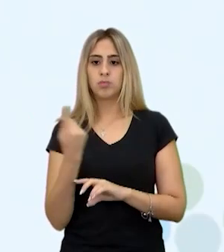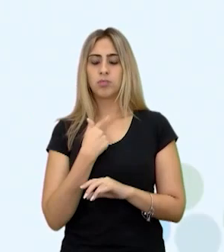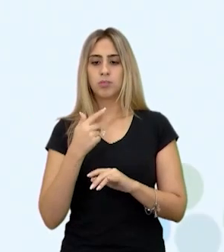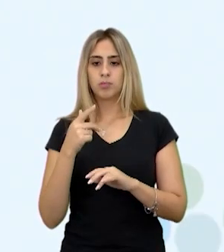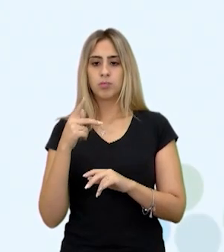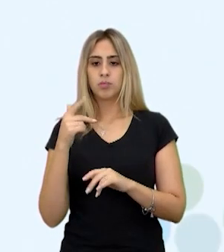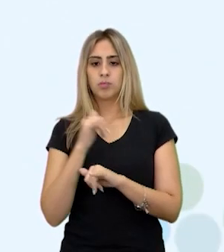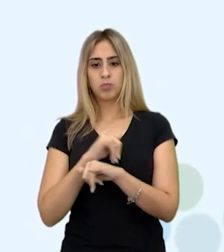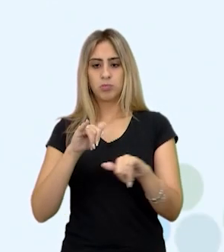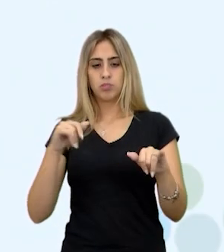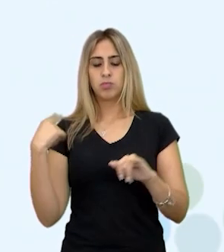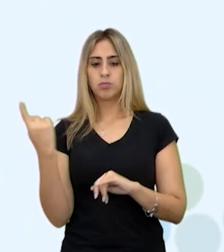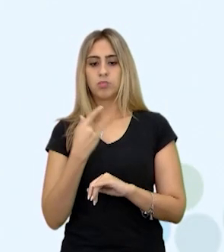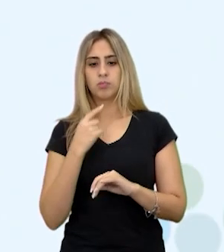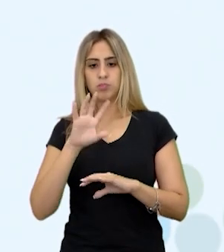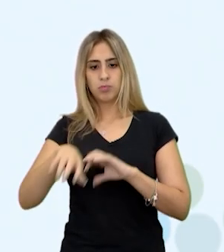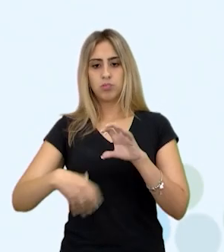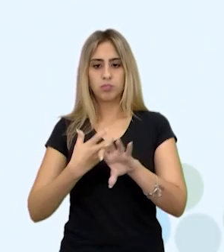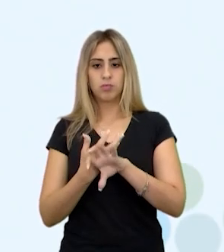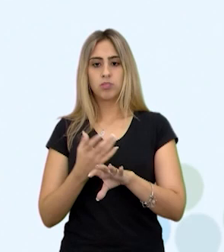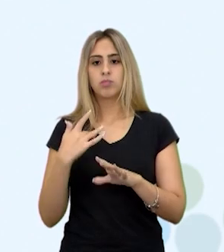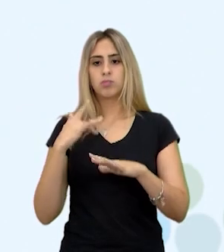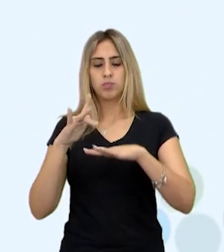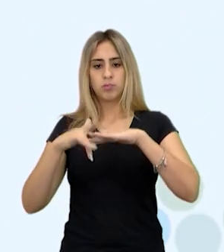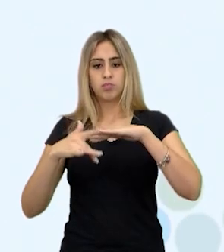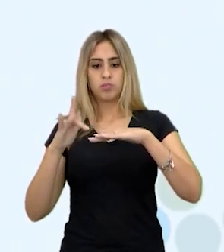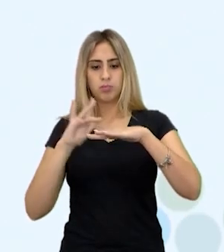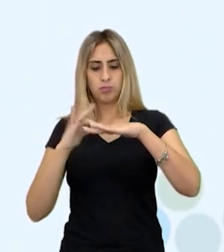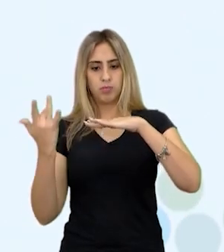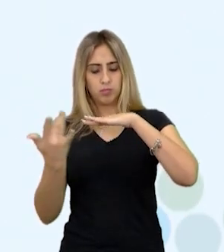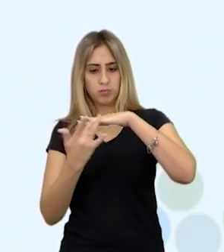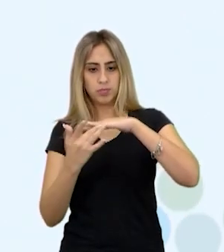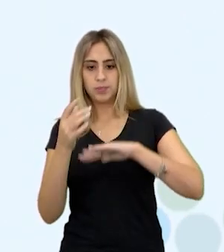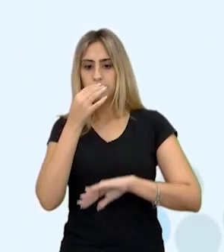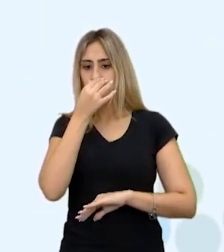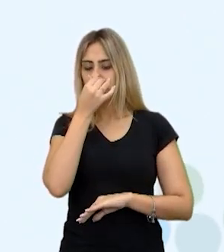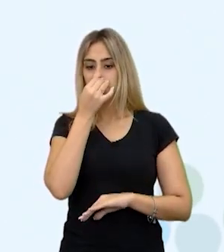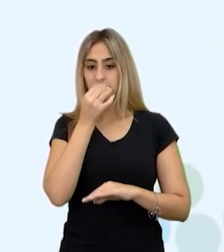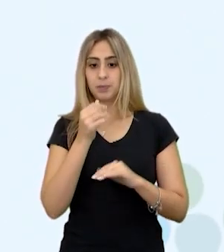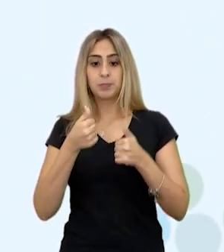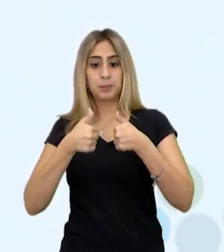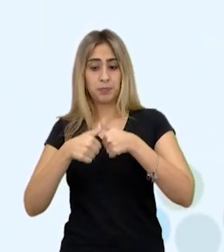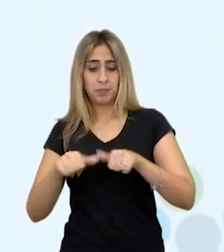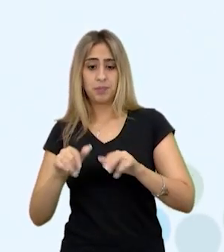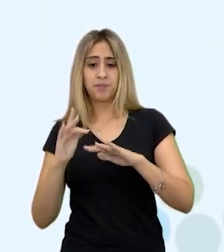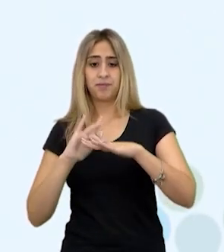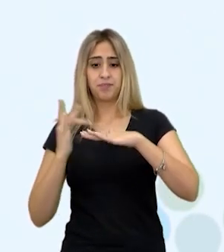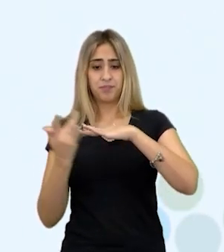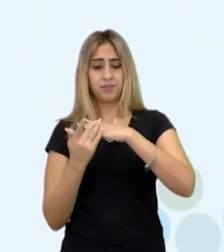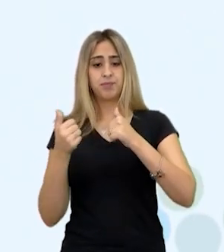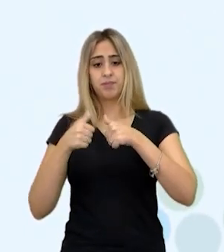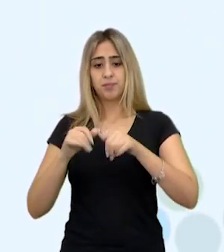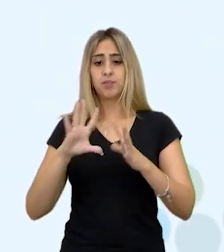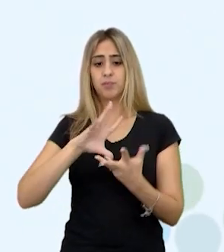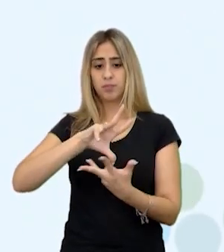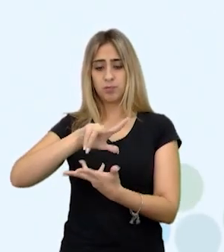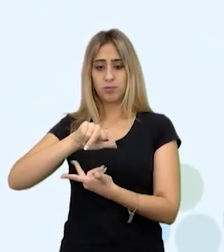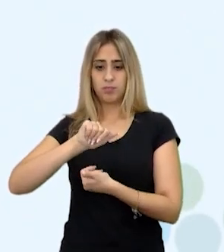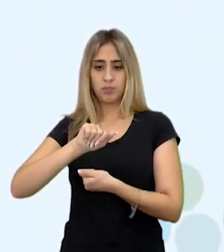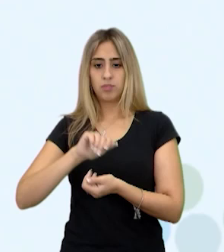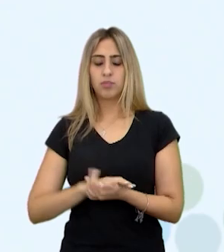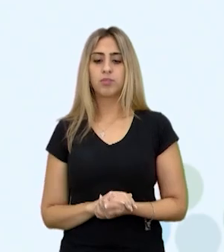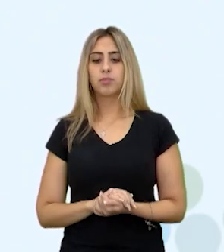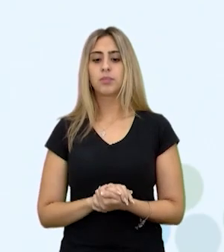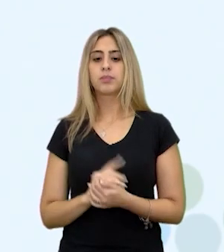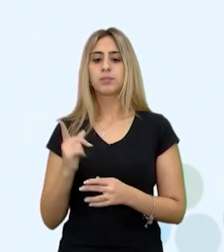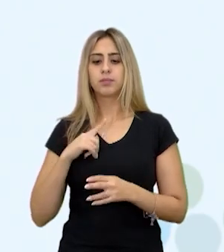né, do aprofundamento, hashtag se liga na mídia, da unidade curricular 1, tá na mídia, tá no mundo, tá certo? Por isso que a gente tem aqui esse